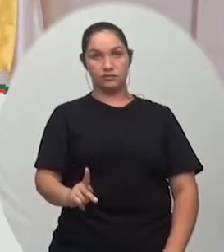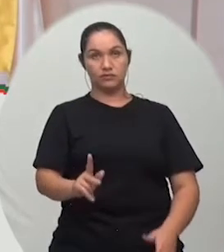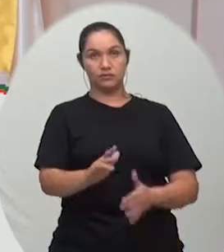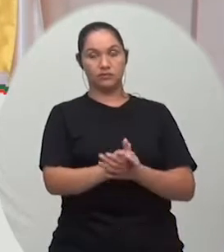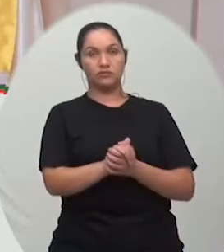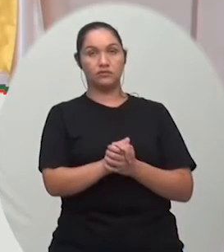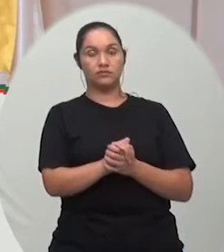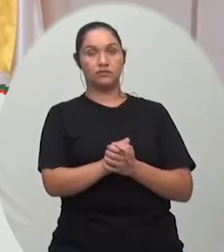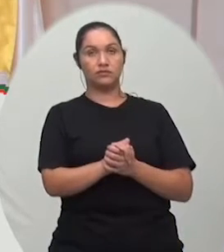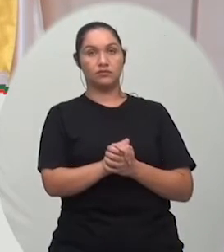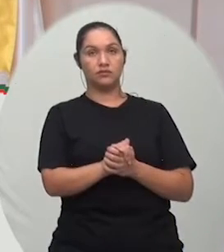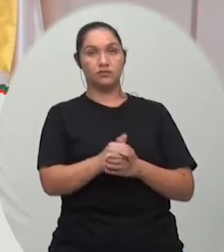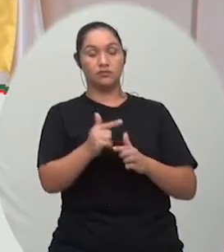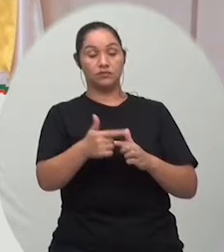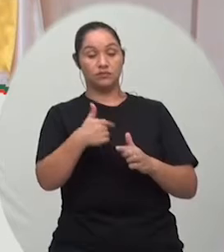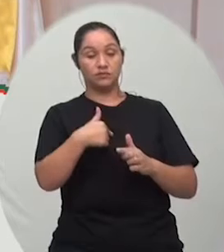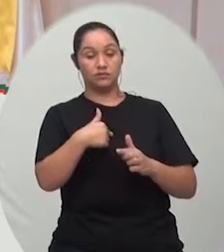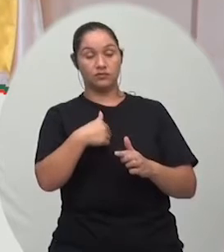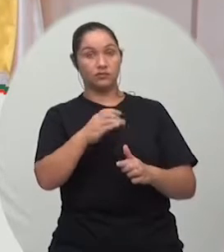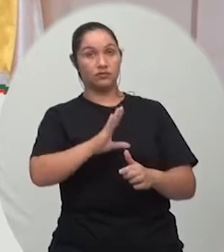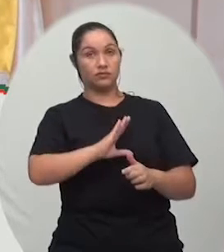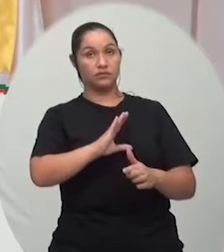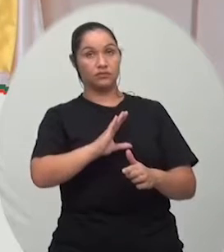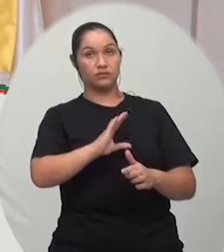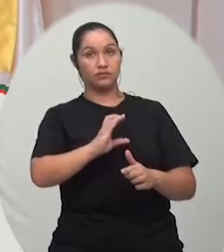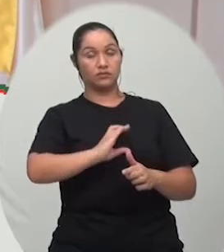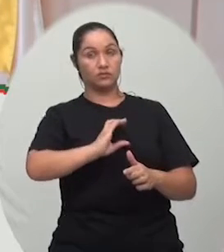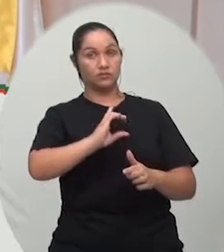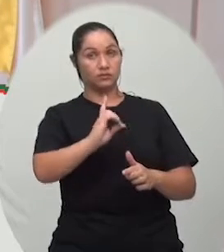dele desse ano aqui, no ano passado, na eleição